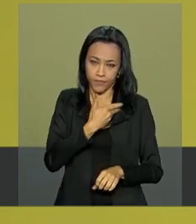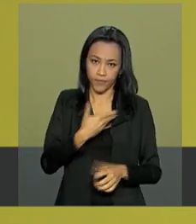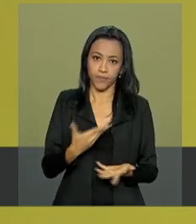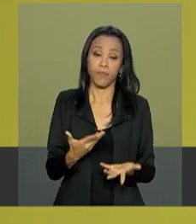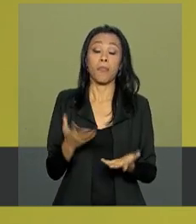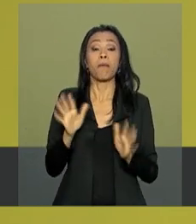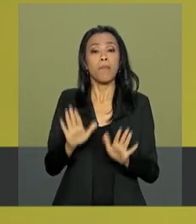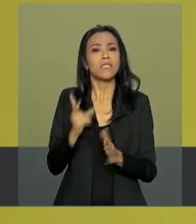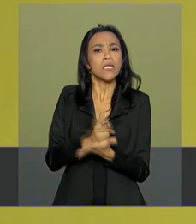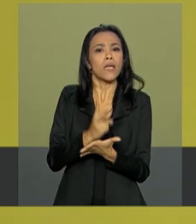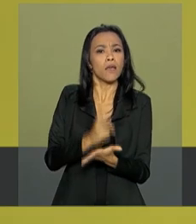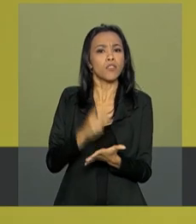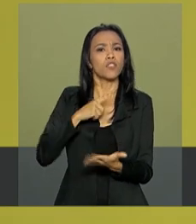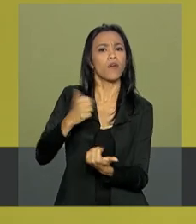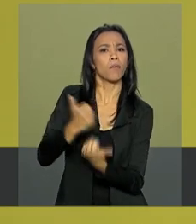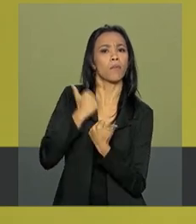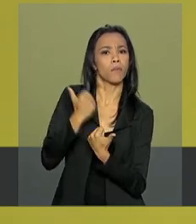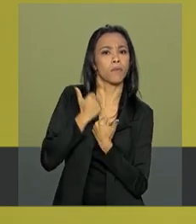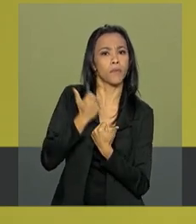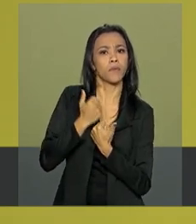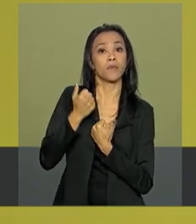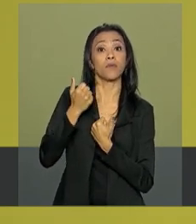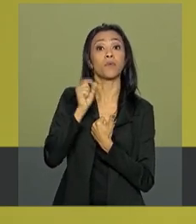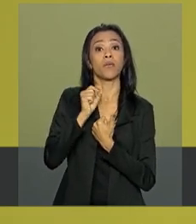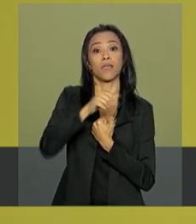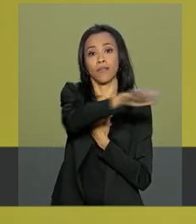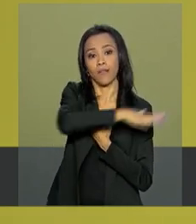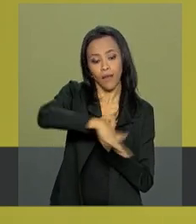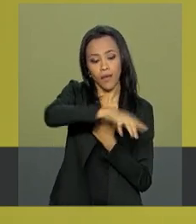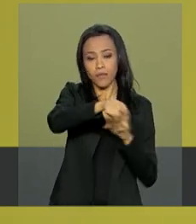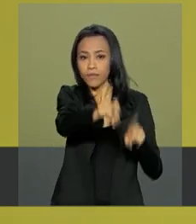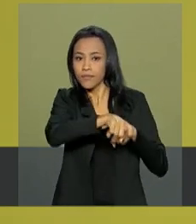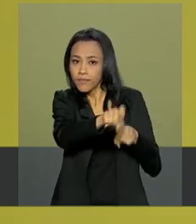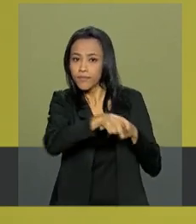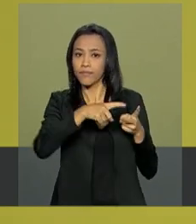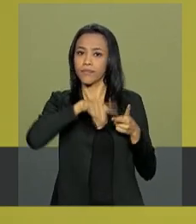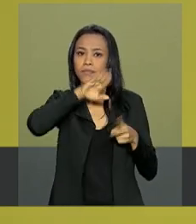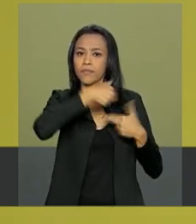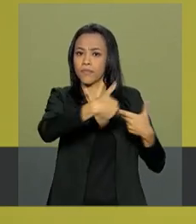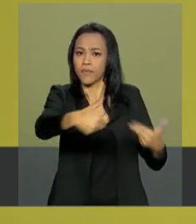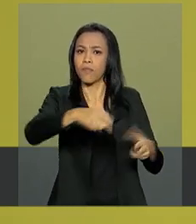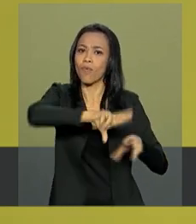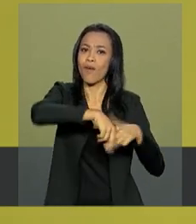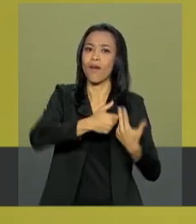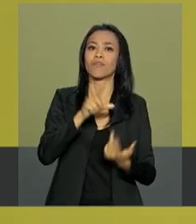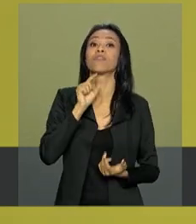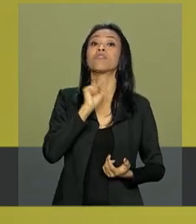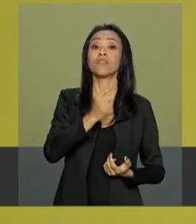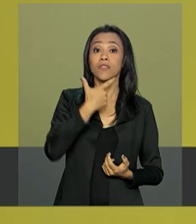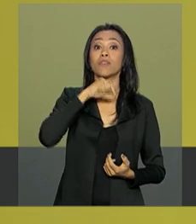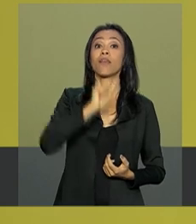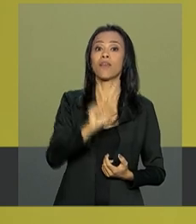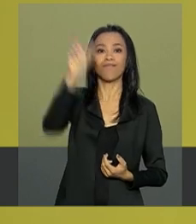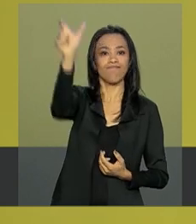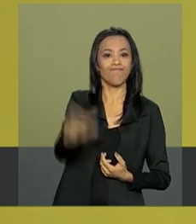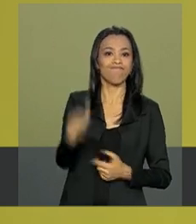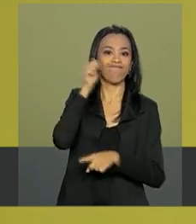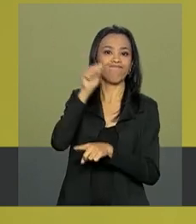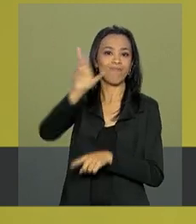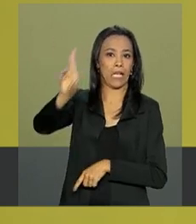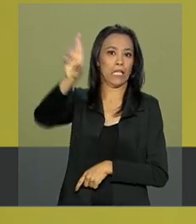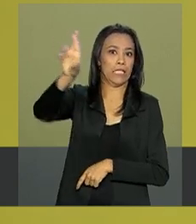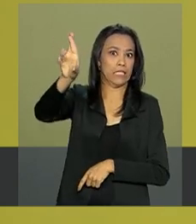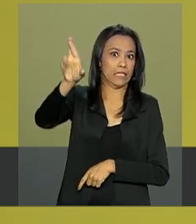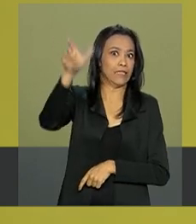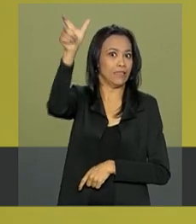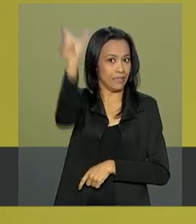uma colaboração extraordinária do agronegócio e da agricultura por meio da liderança da Tereza Cristina. Por